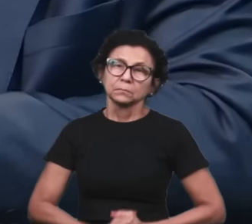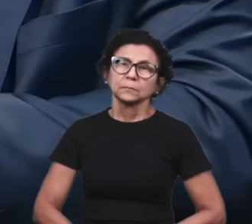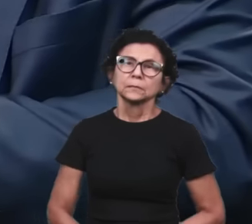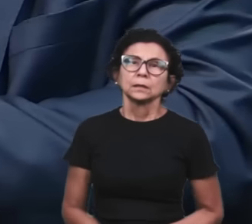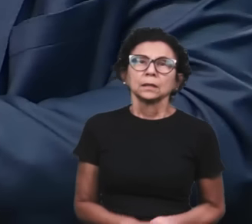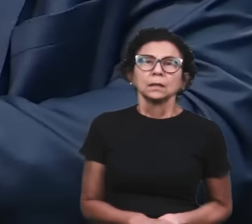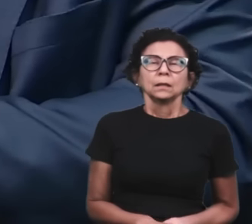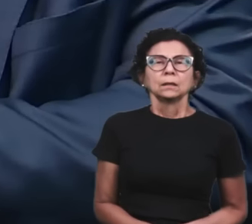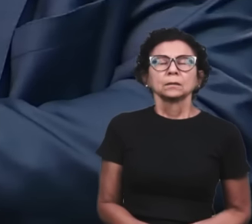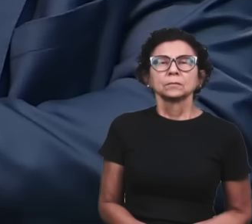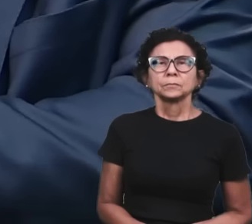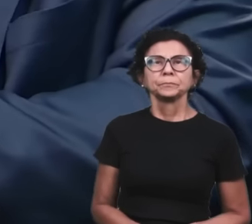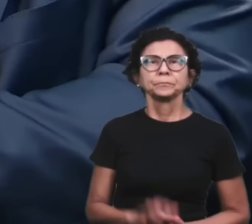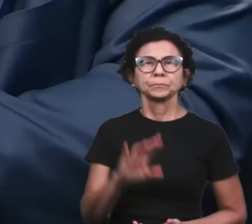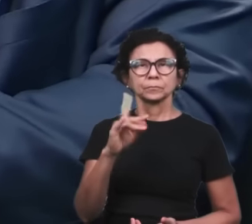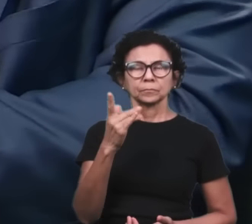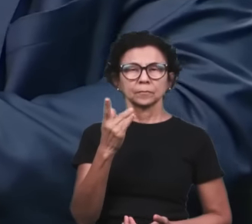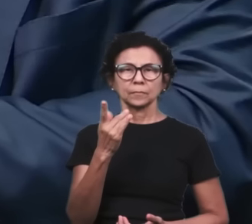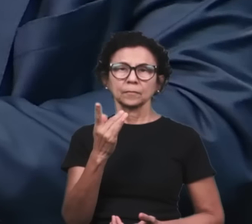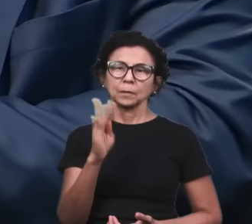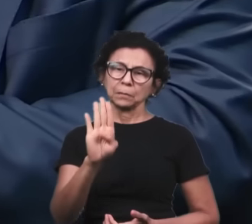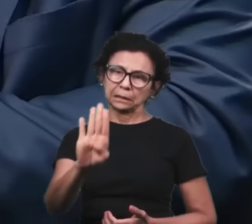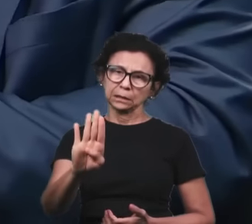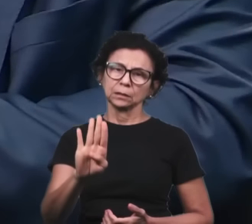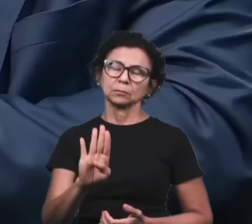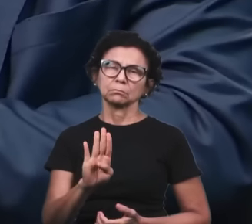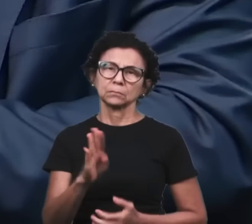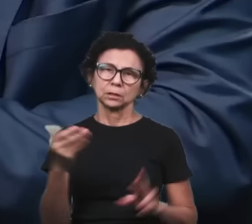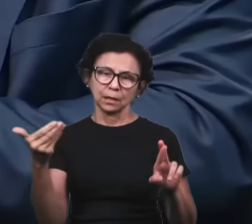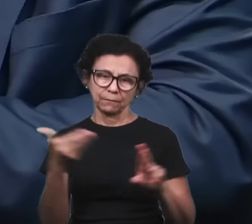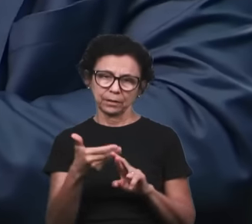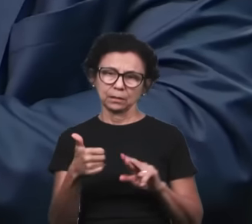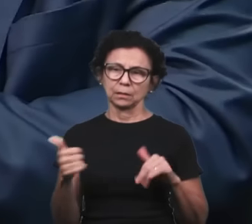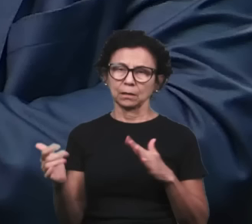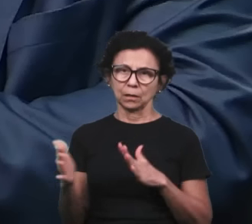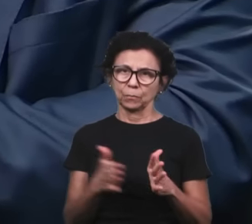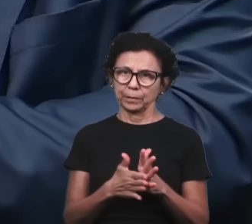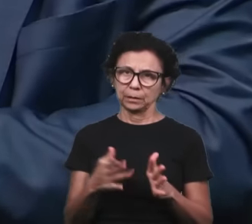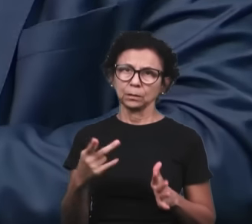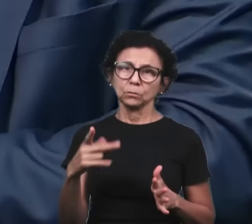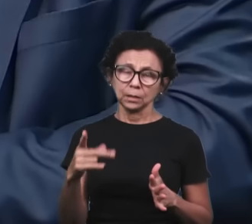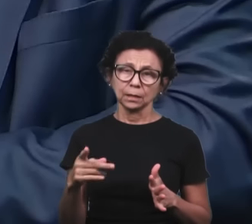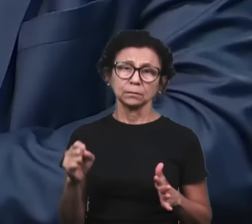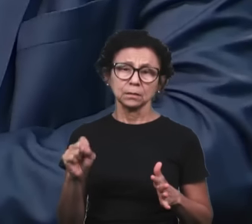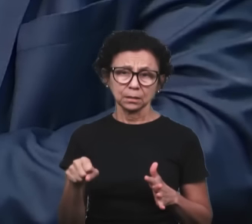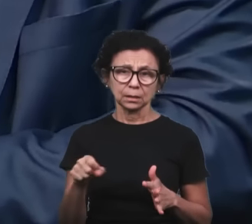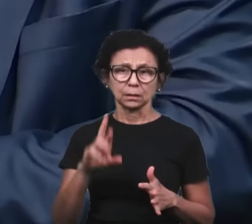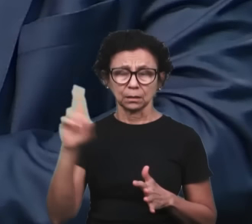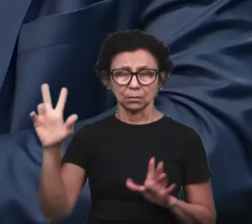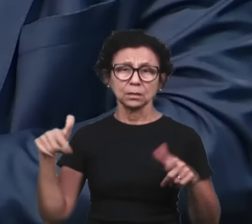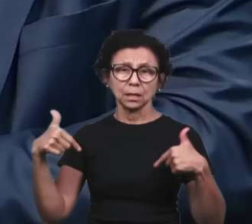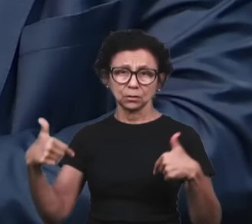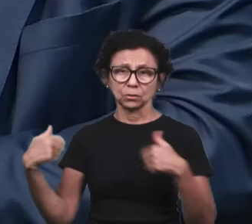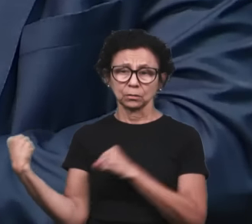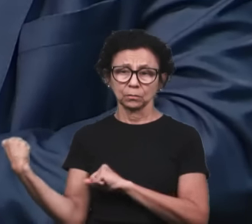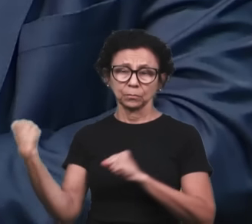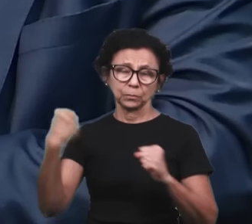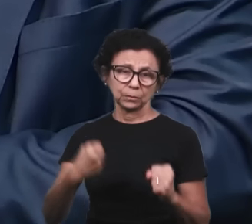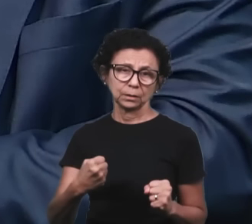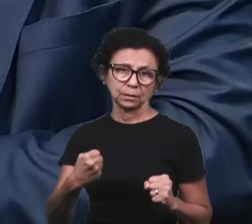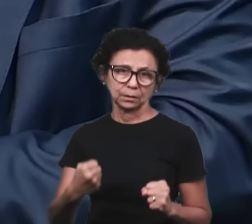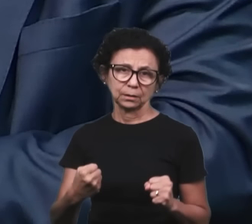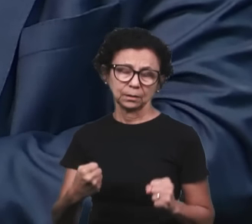Abacuque está falando para os seus dias? Sim, o Senhor iria fazer uma obra maravilhosa, mas a grande obra